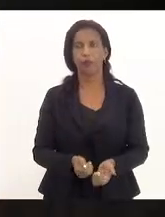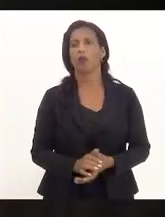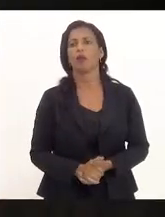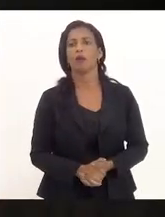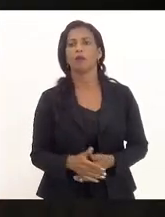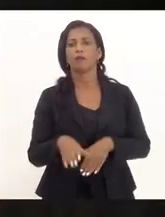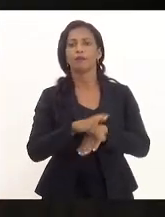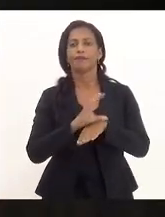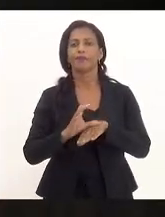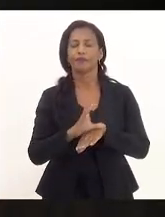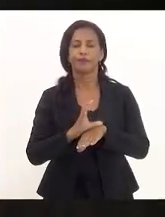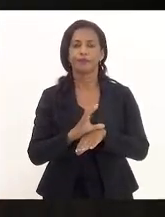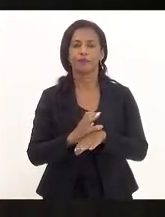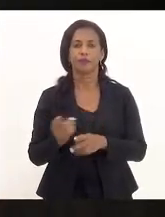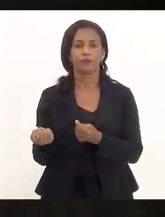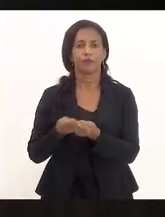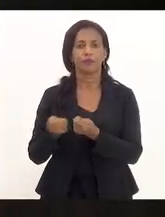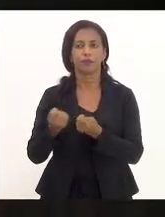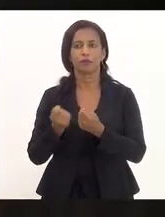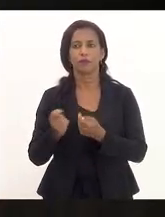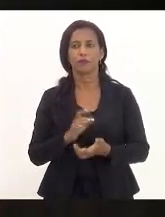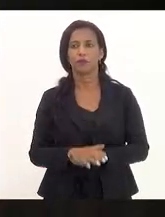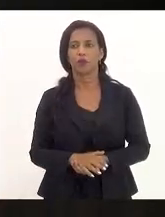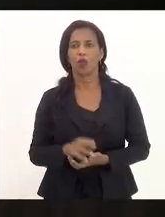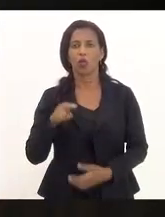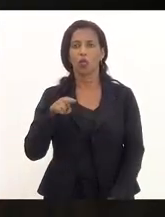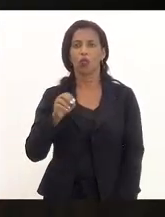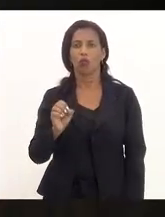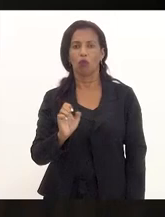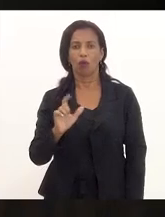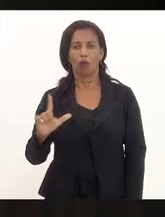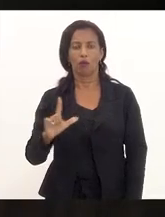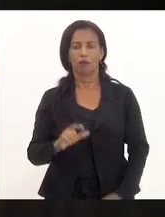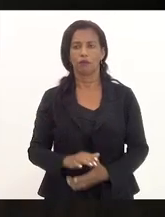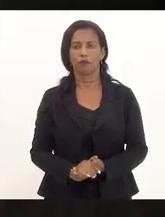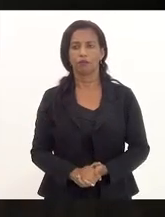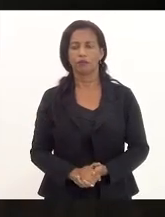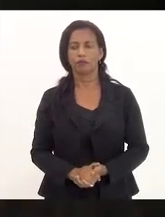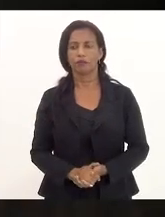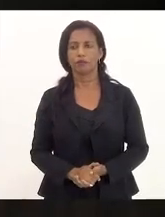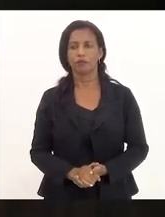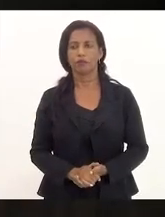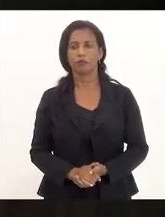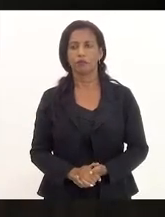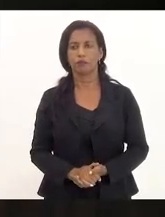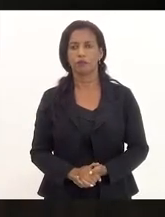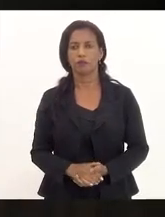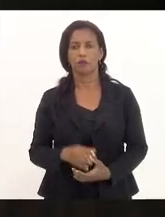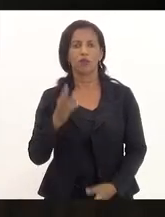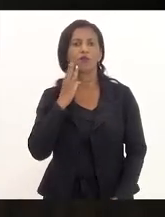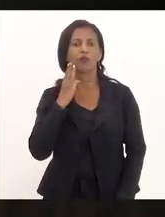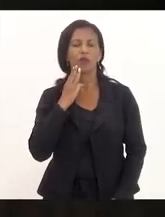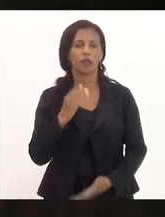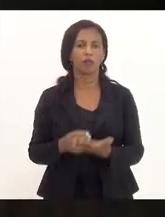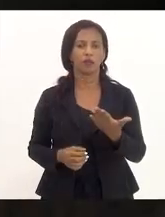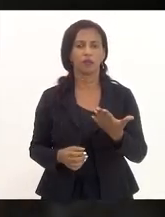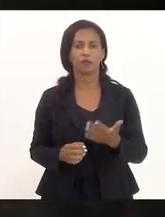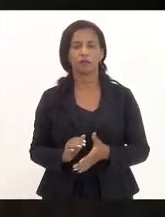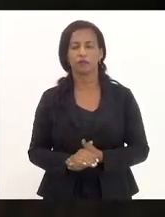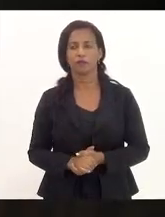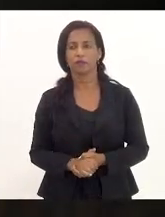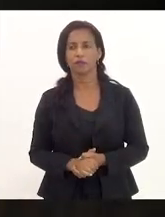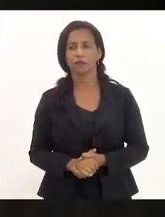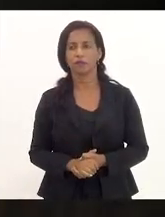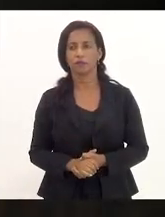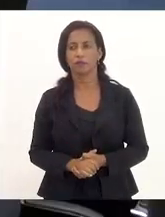Pela Comissão de Economia, deputado Noel de Carvalho. Questão de ordem, presidente. Deputado Noel de Carvalho. Deputado Valdeque Carneiro. Presidente,